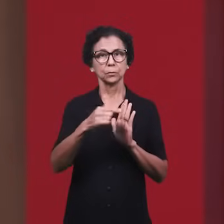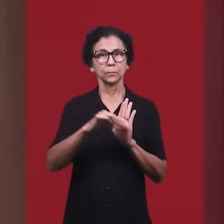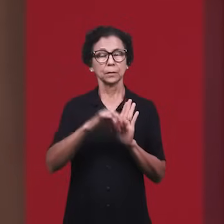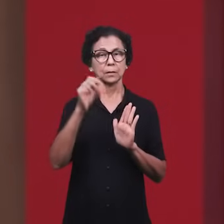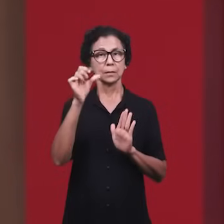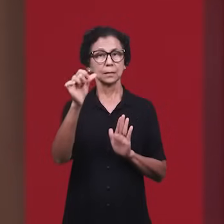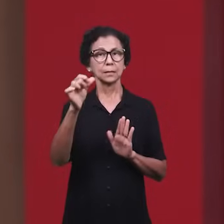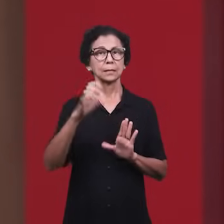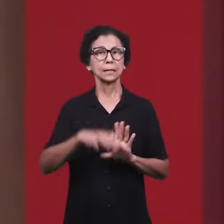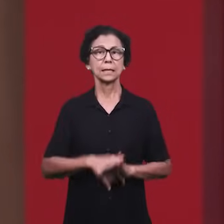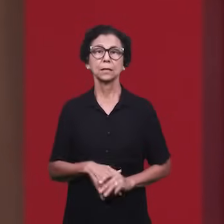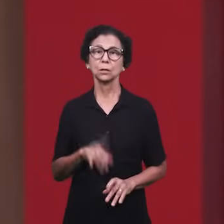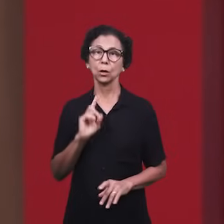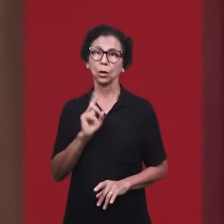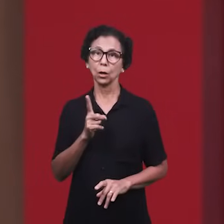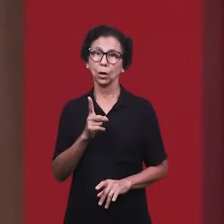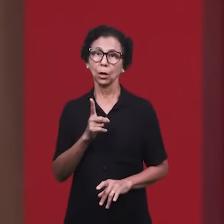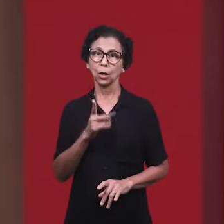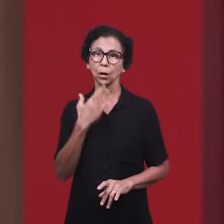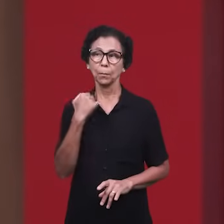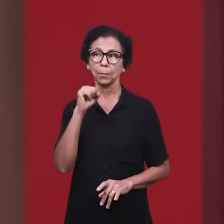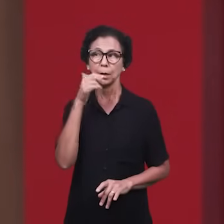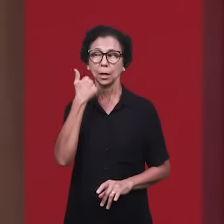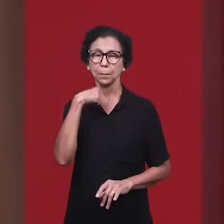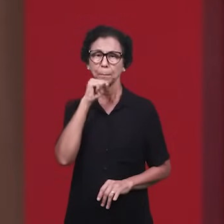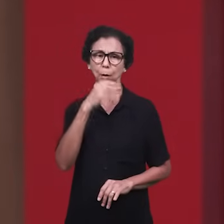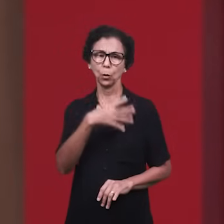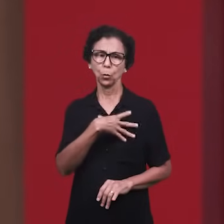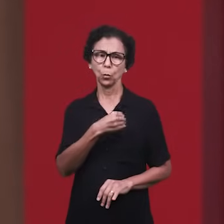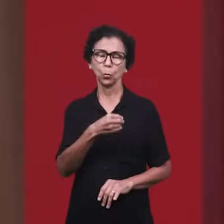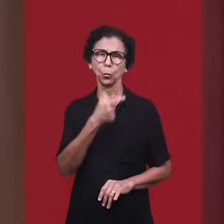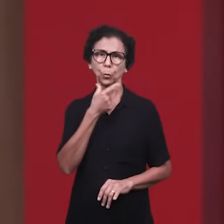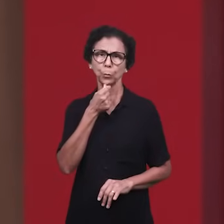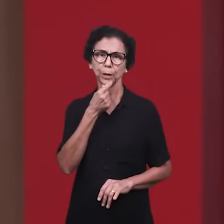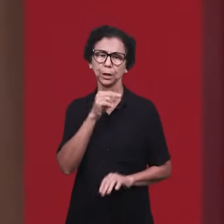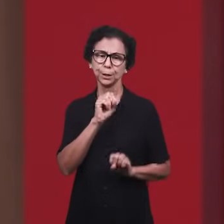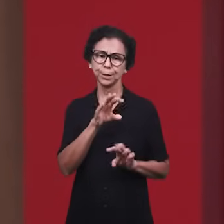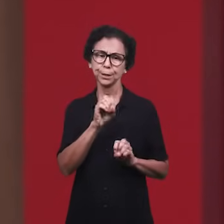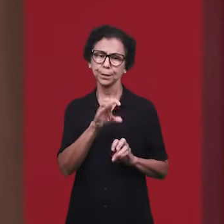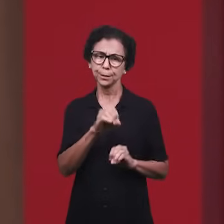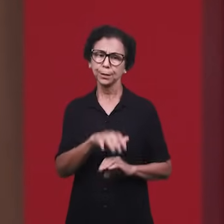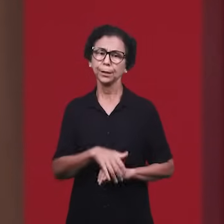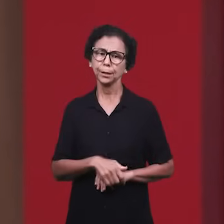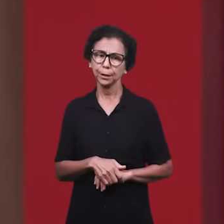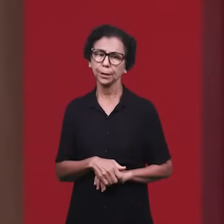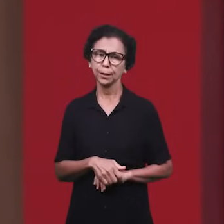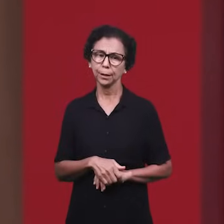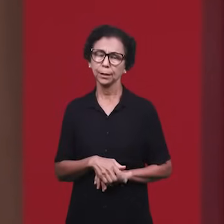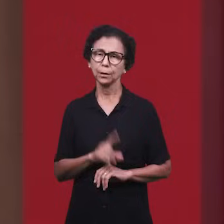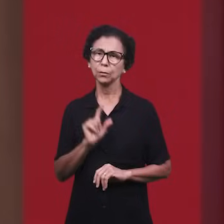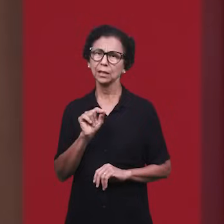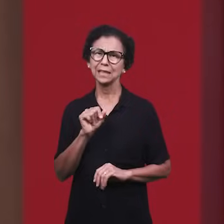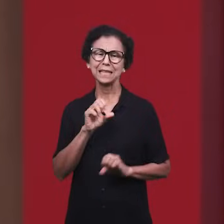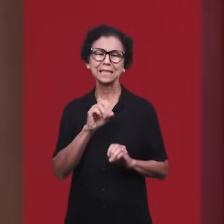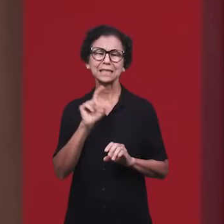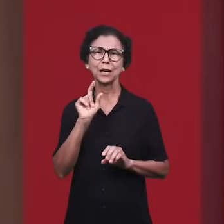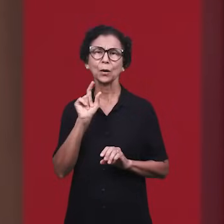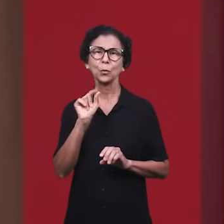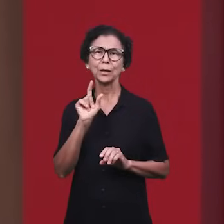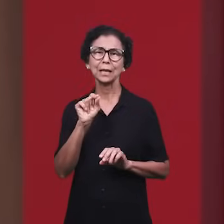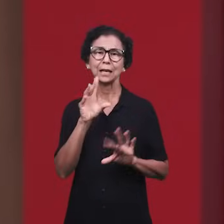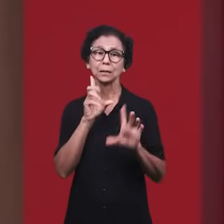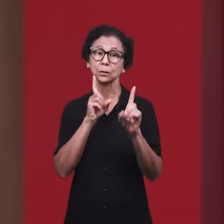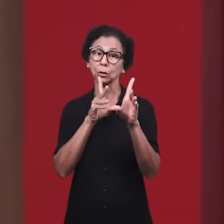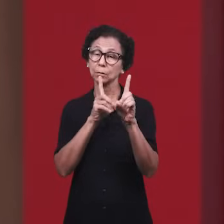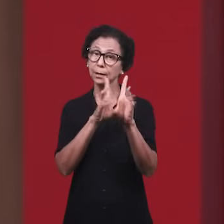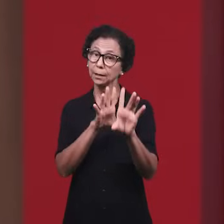a presença do pai instrui o menino ou seja a instrução PR vendo instrução que vem do pai é a doutrina é todo o recurso que nós